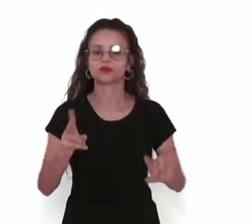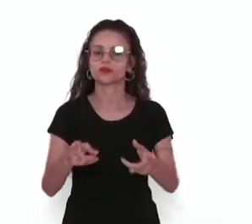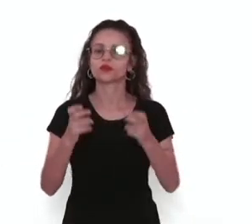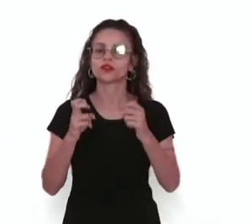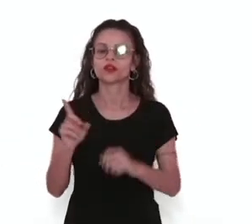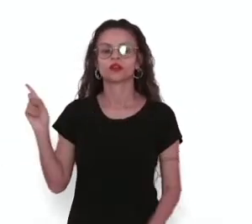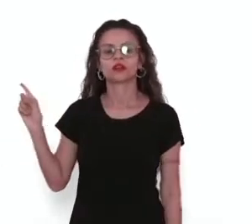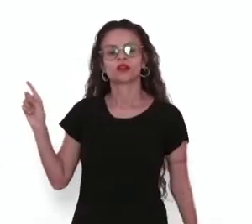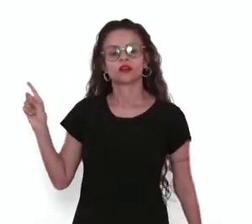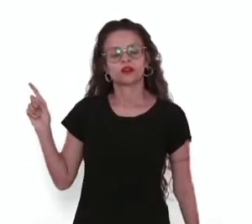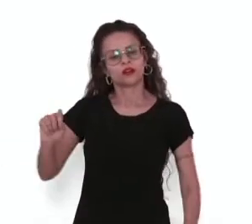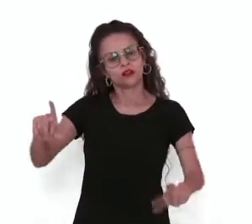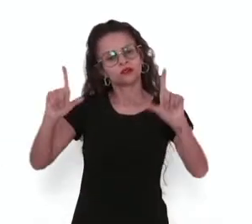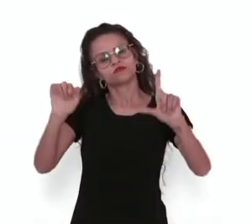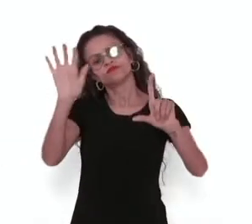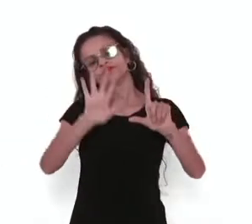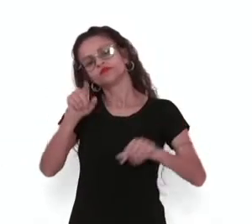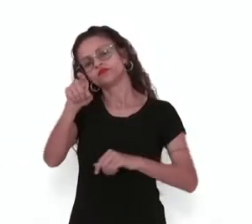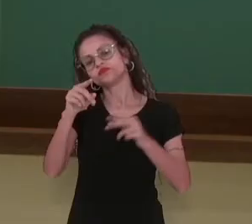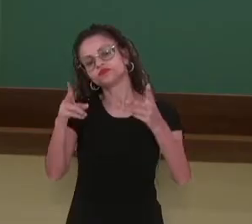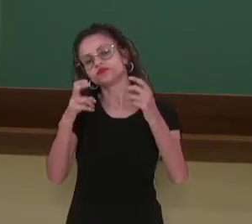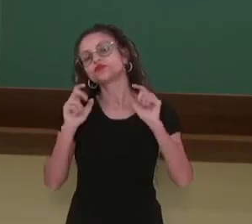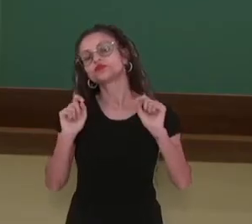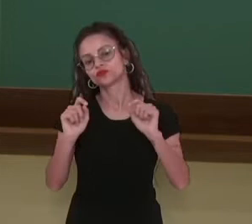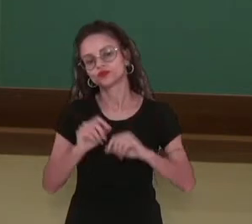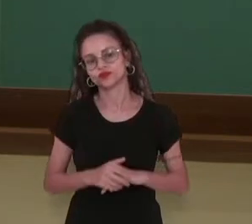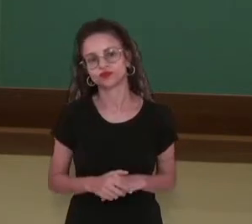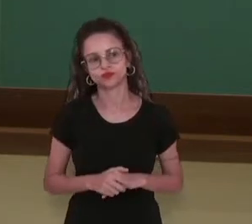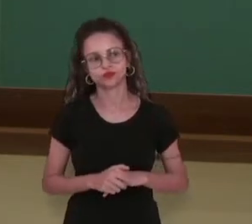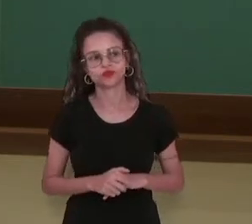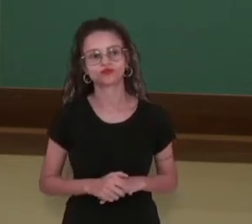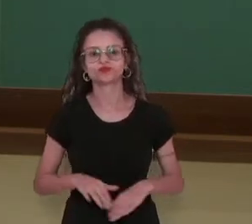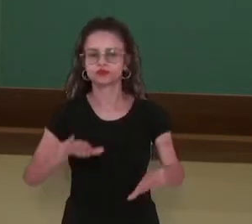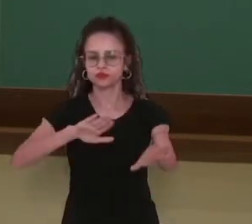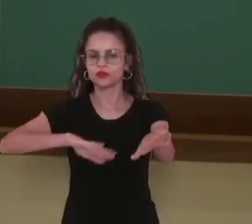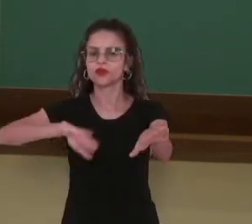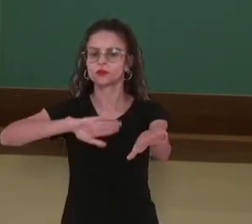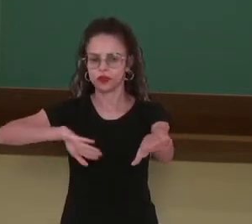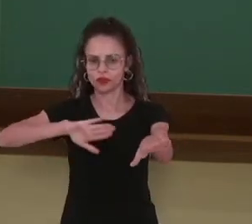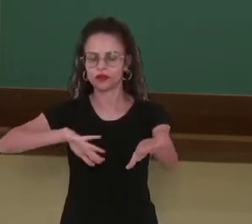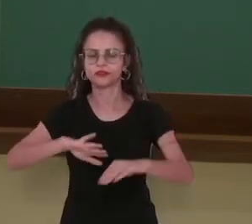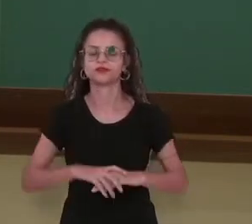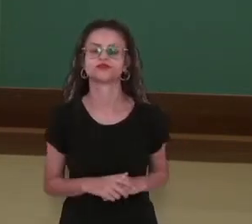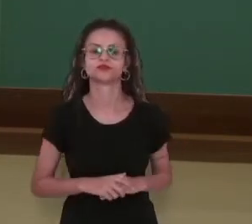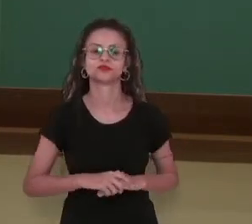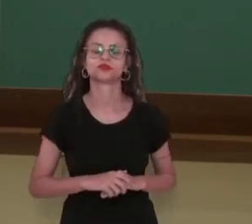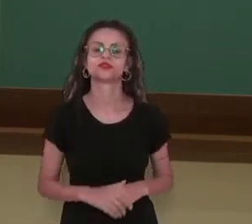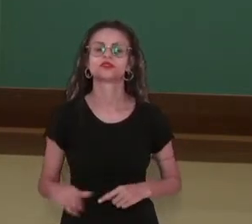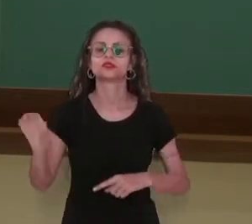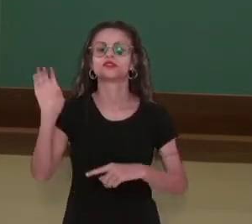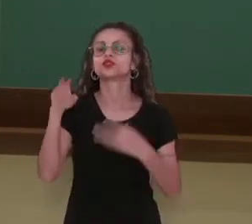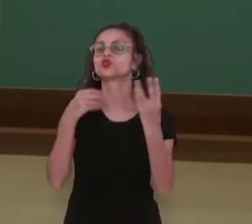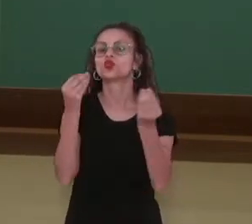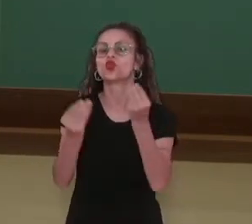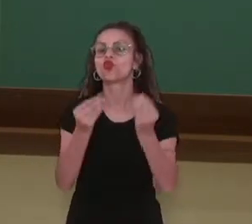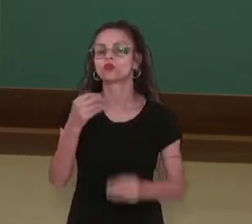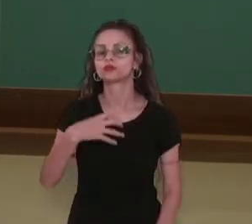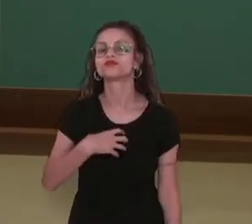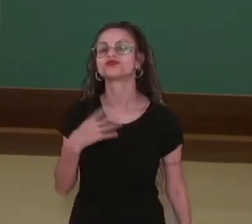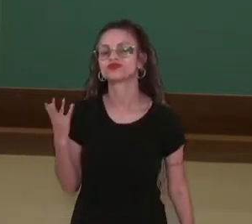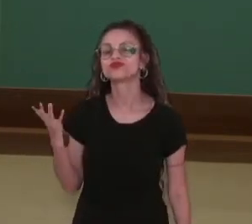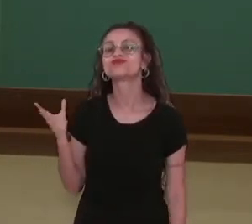esta cena, o que você percebe? Uma praia. Qual o estado em que se encontra esta